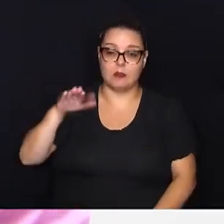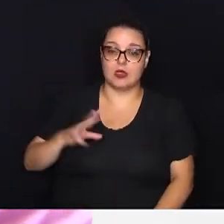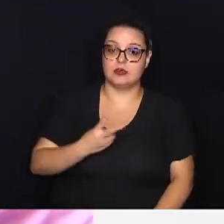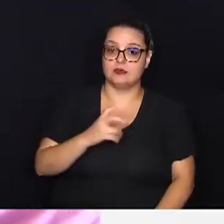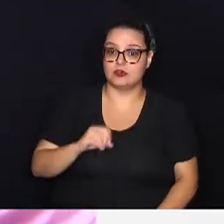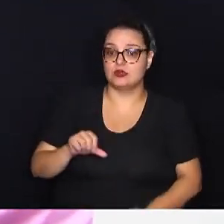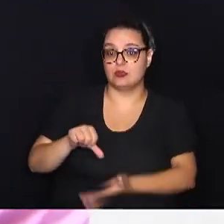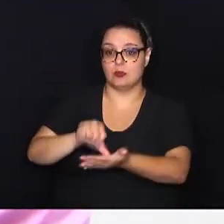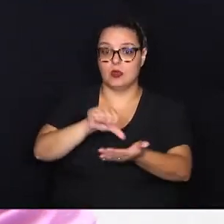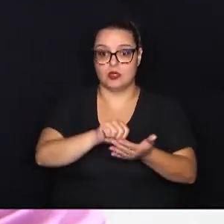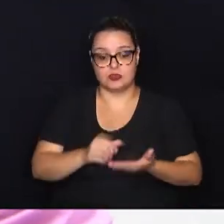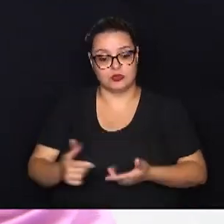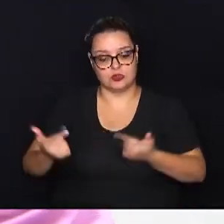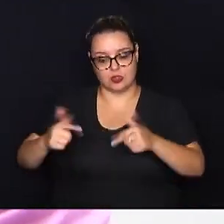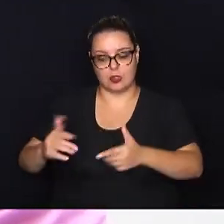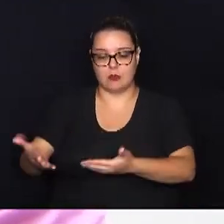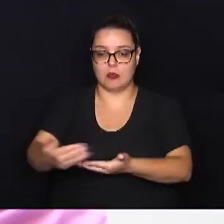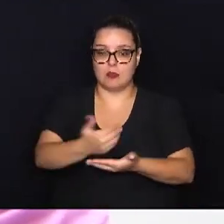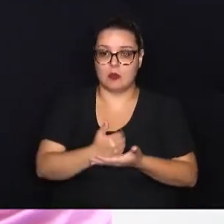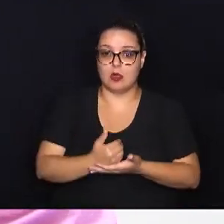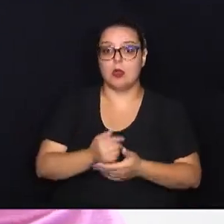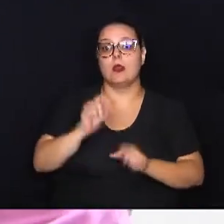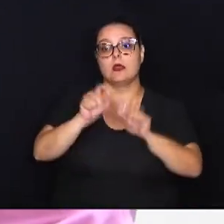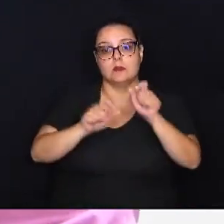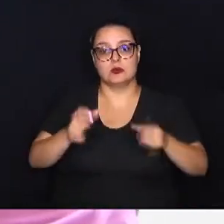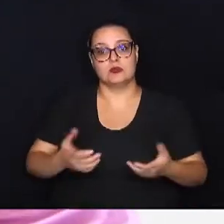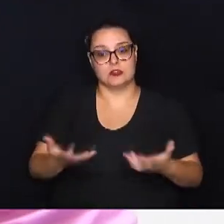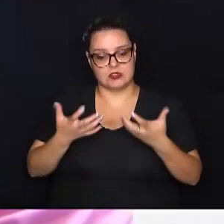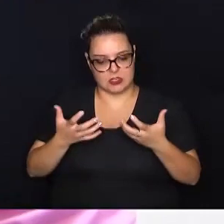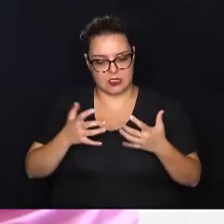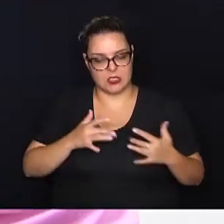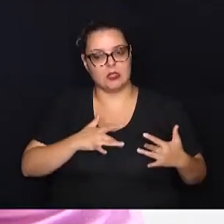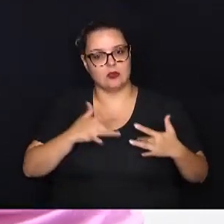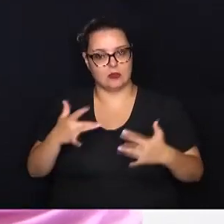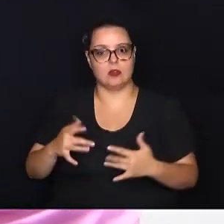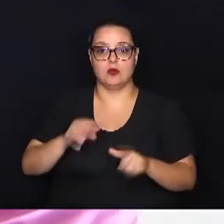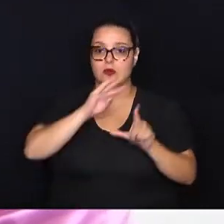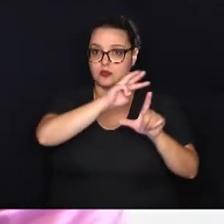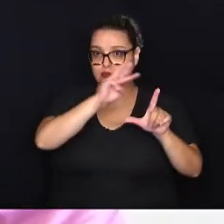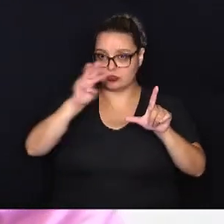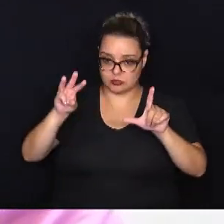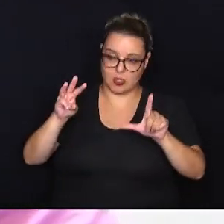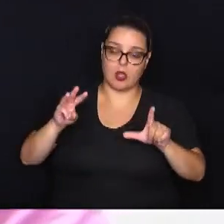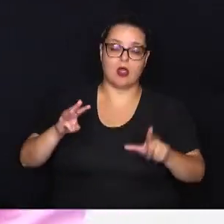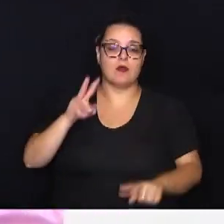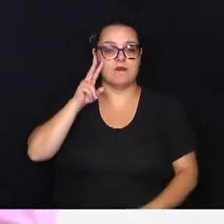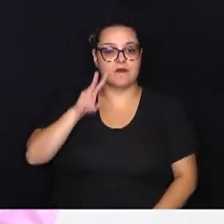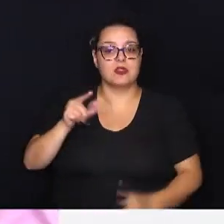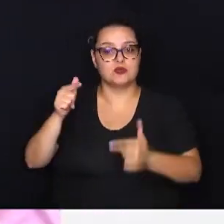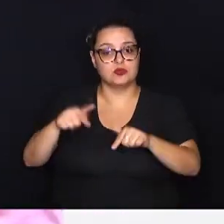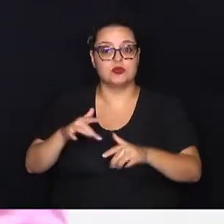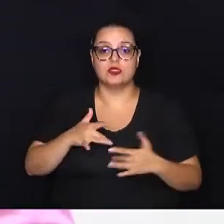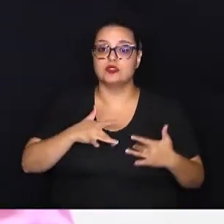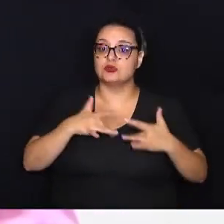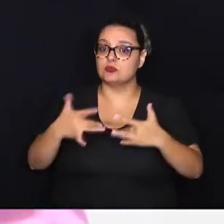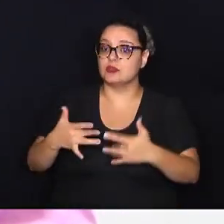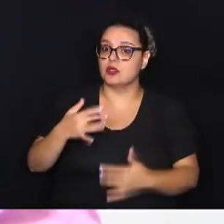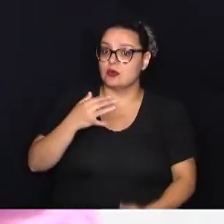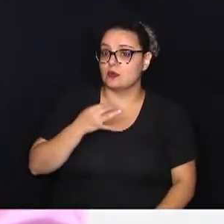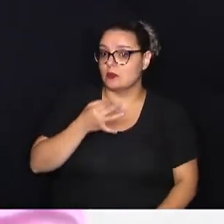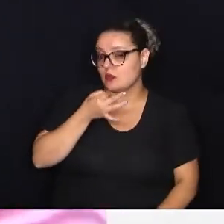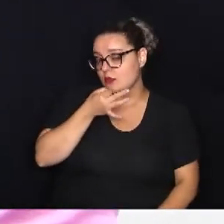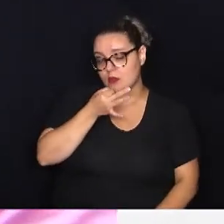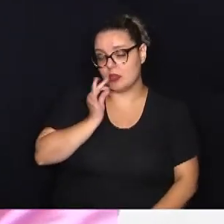arrecadação. Então, aqueles que querem fazer a doação, basta que eles entrem no site da Prefeitura, escolham o local de sua preferência para doar, e a distribuição será